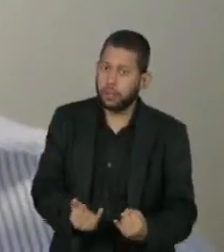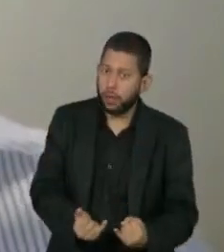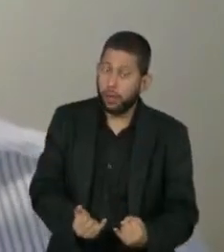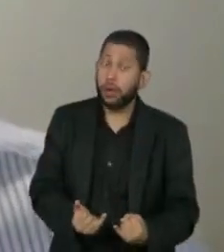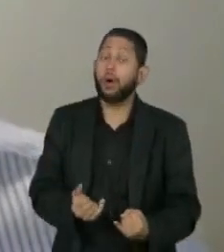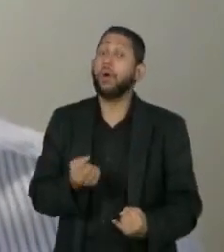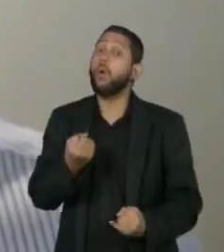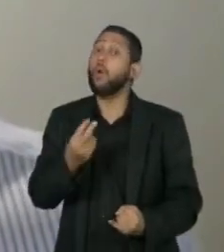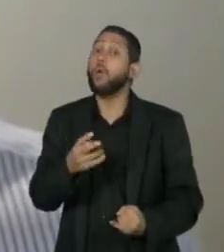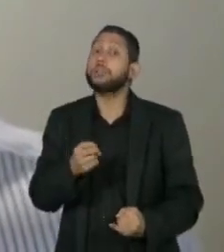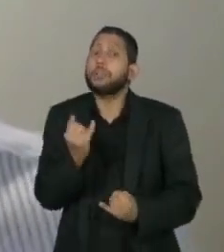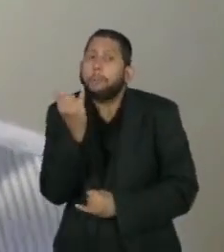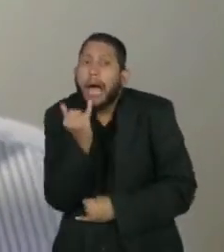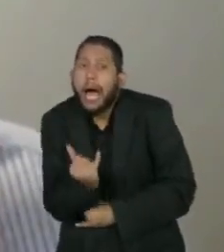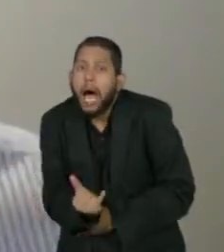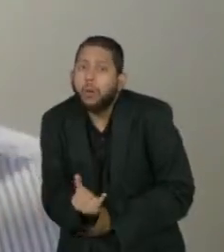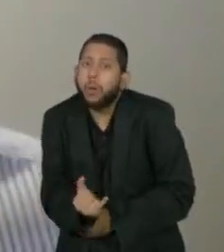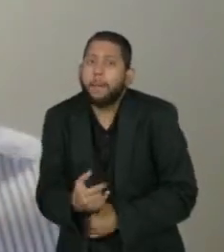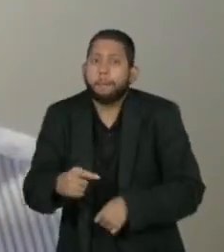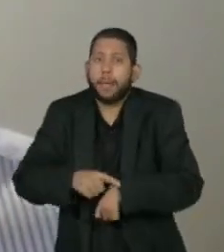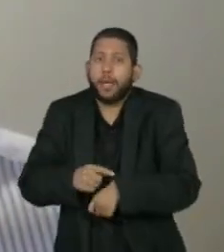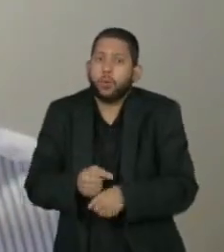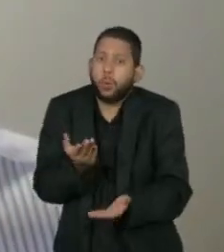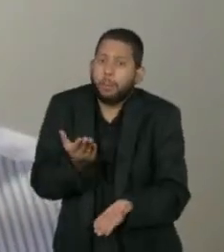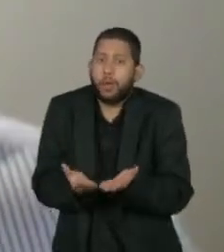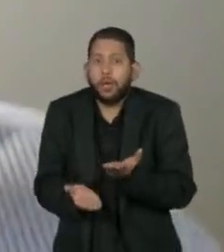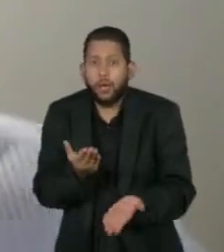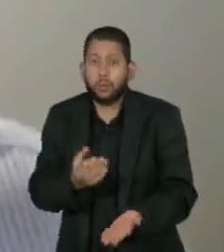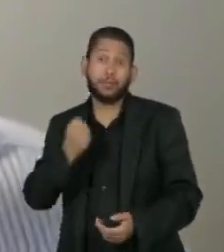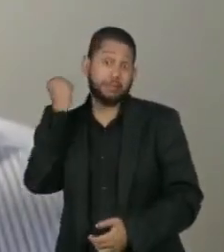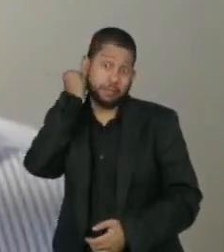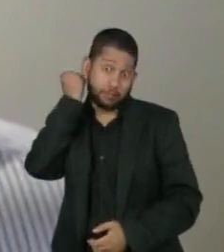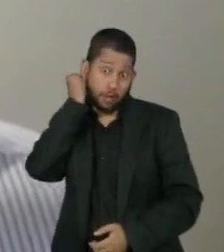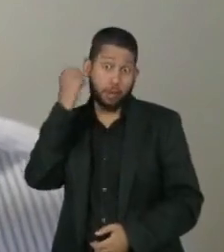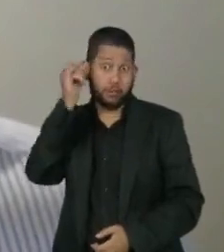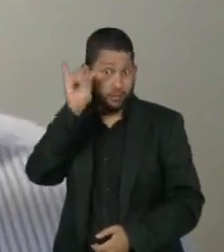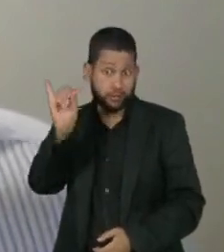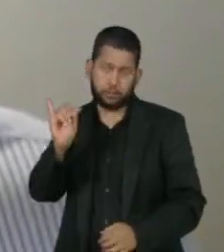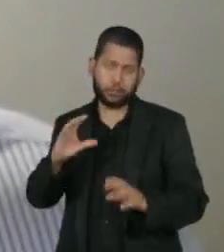peso num patamar ideal, controlar melhor o estresse. Isso serve para